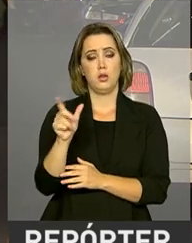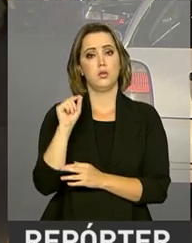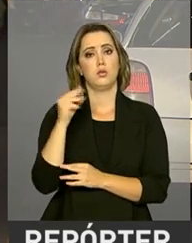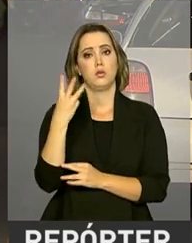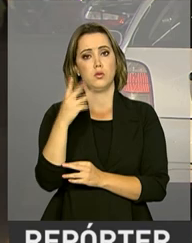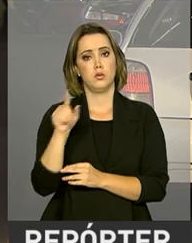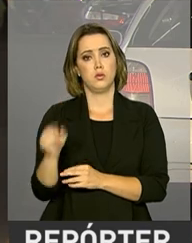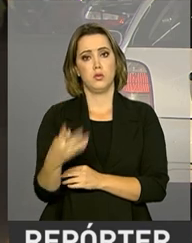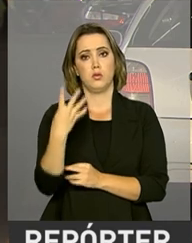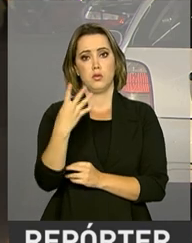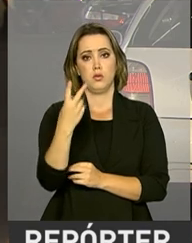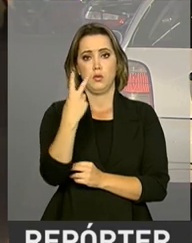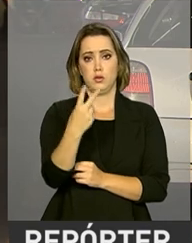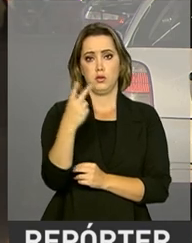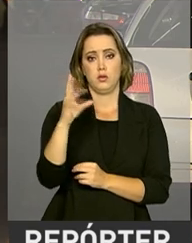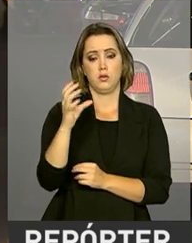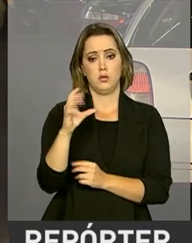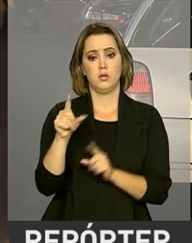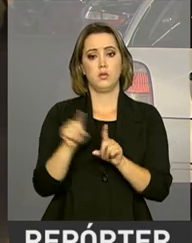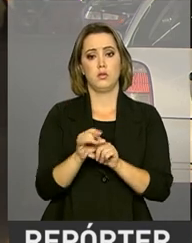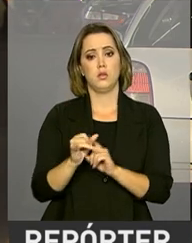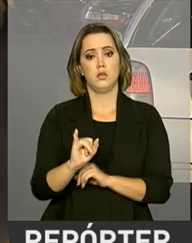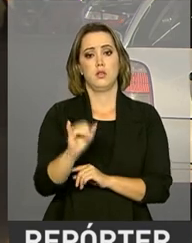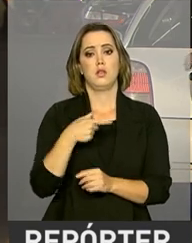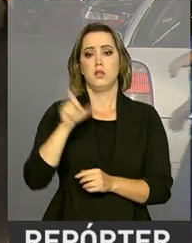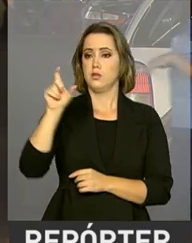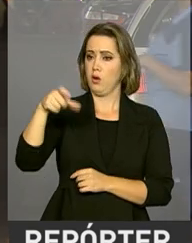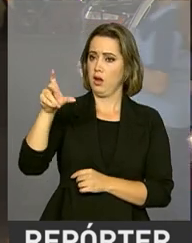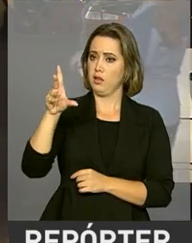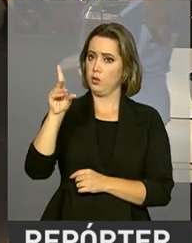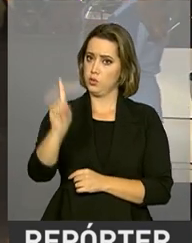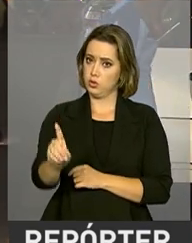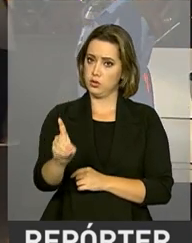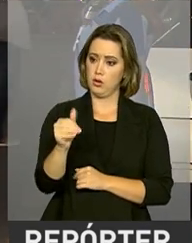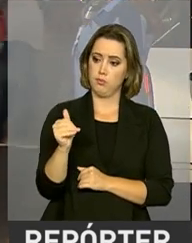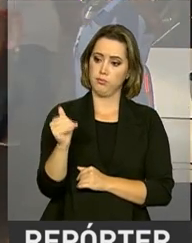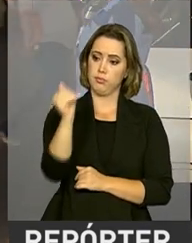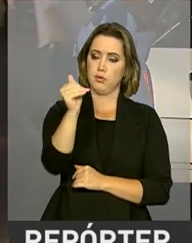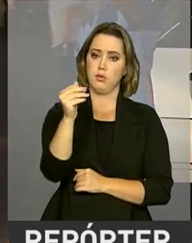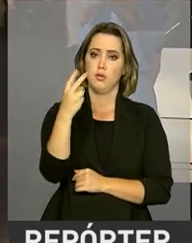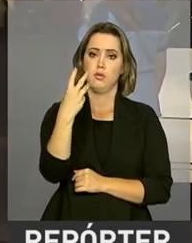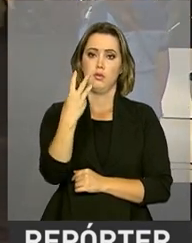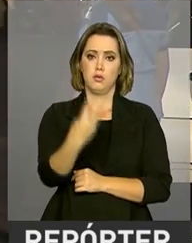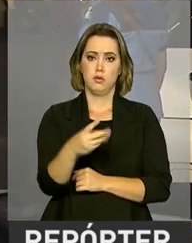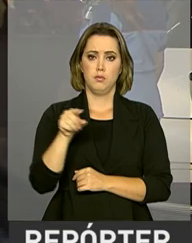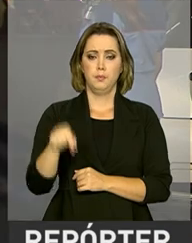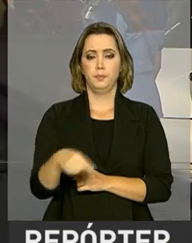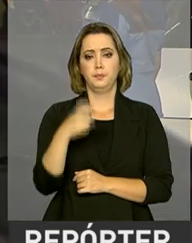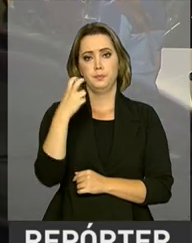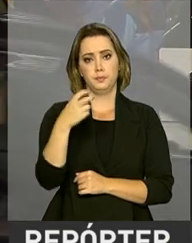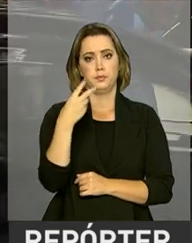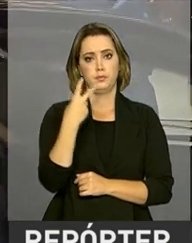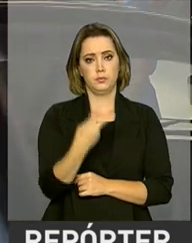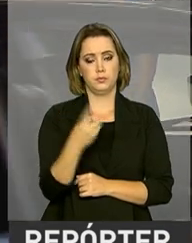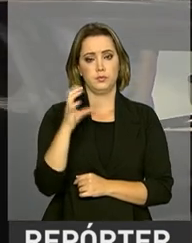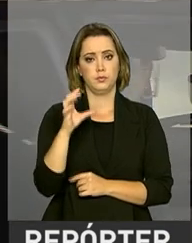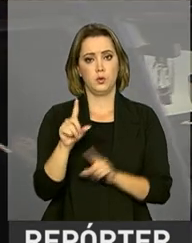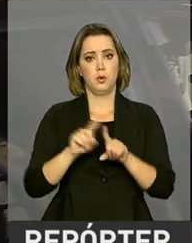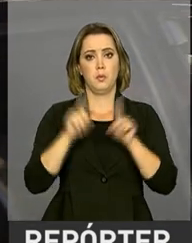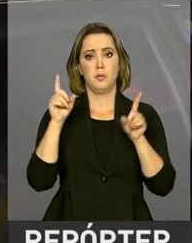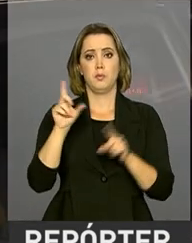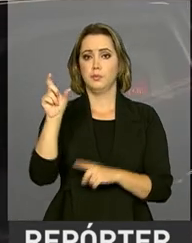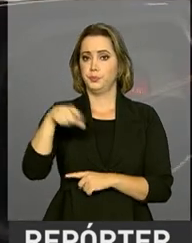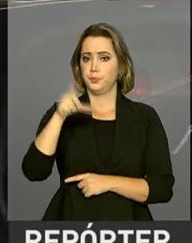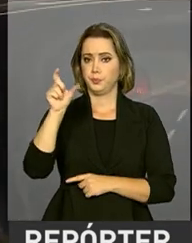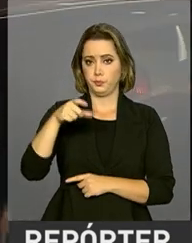reais e quarenta e dois centavos e por no cartão de débito sobe para três reais e cinqüenta e dois centavos já no cartão